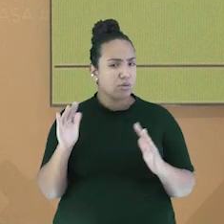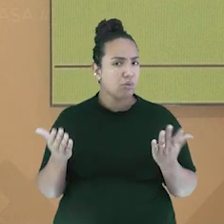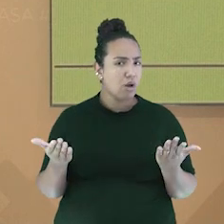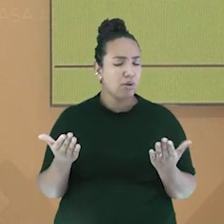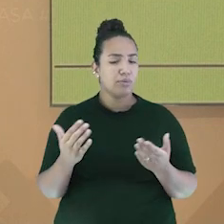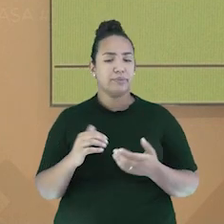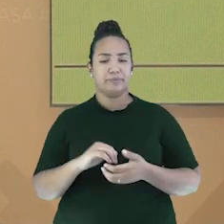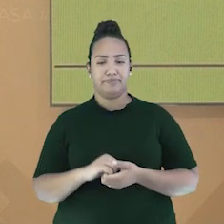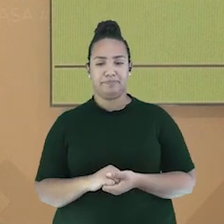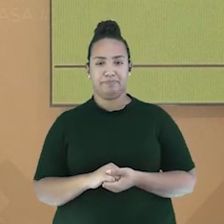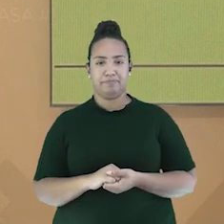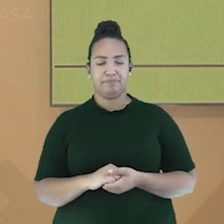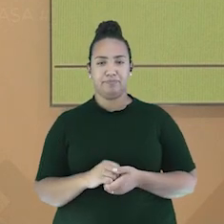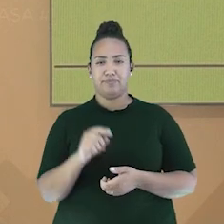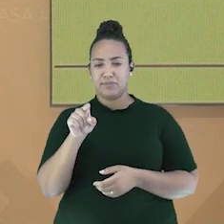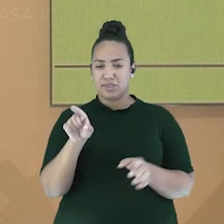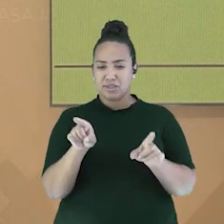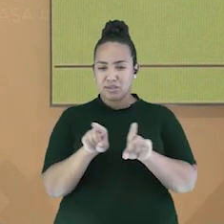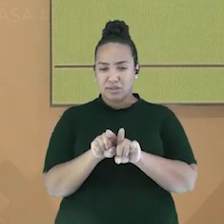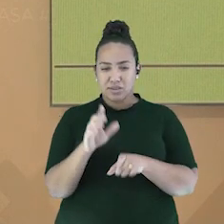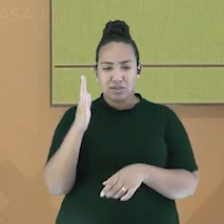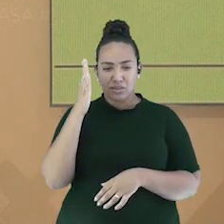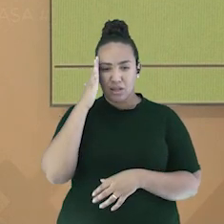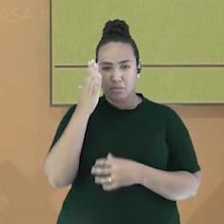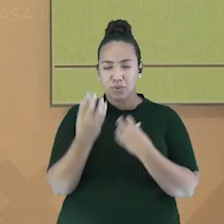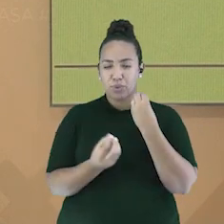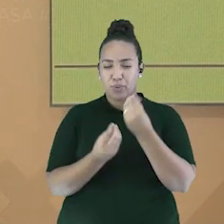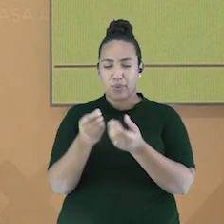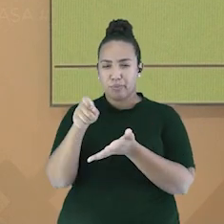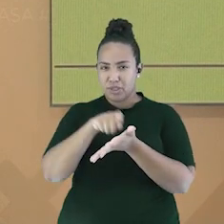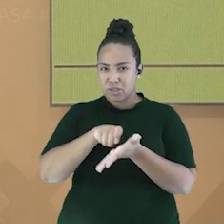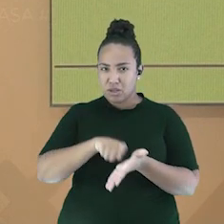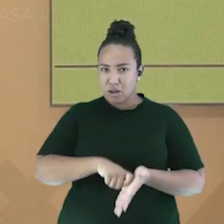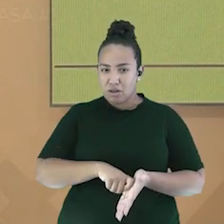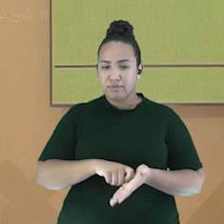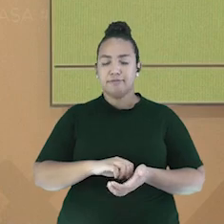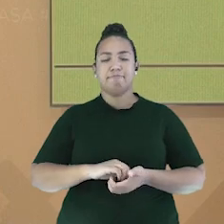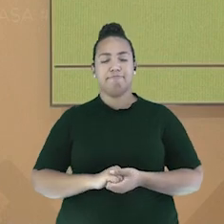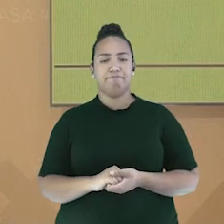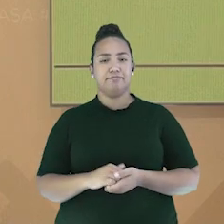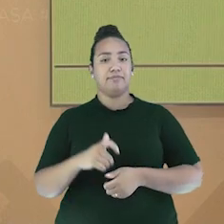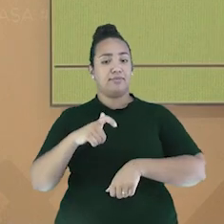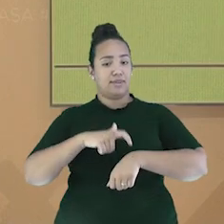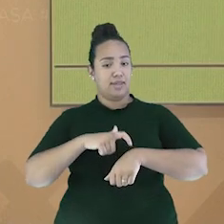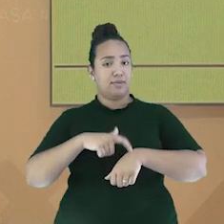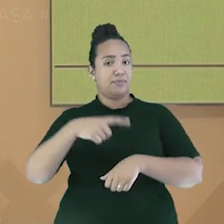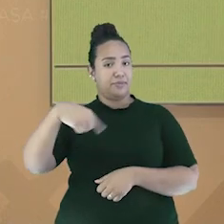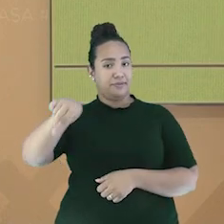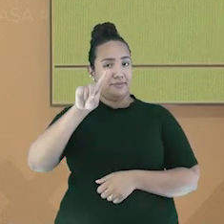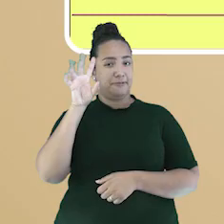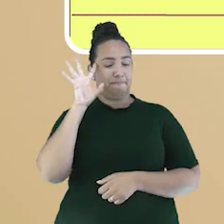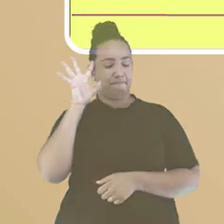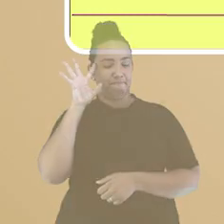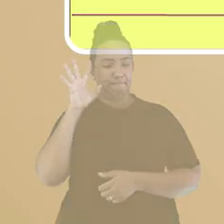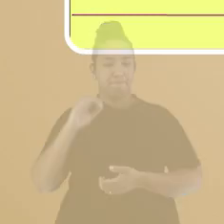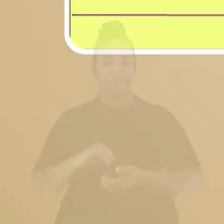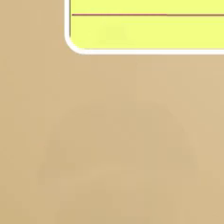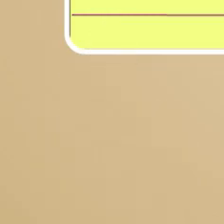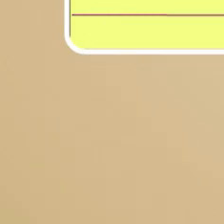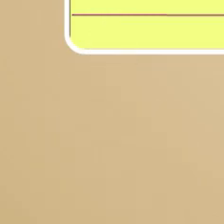você sabe também como se fala e como se escreve ele vou te dar 15 segundos para pensar